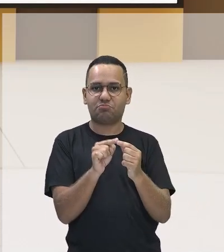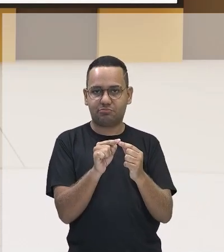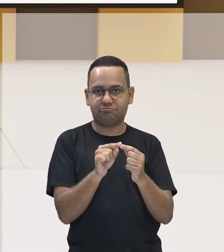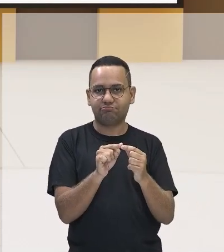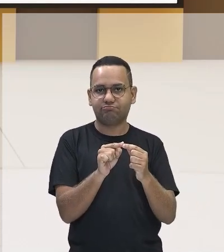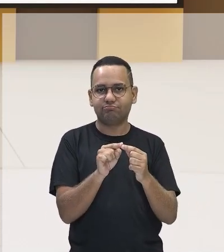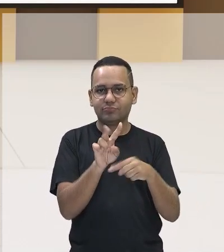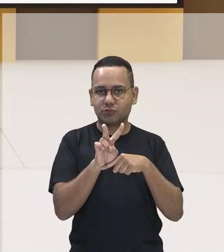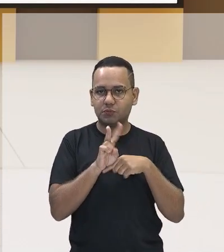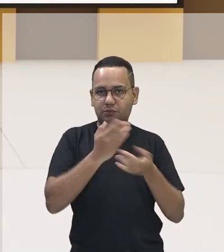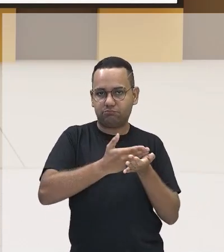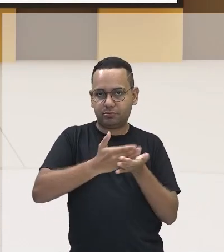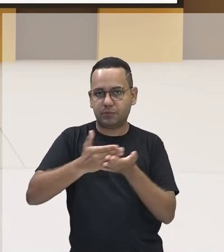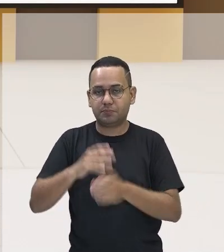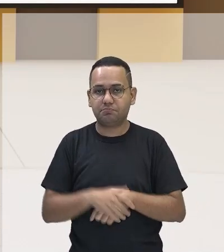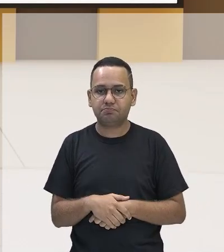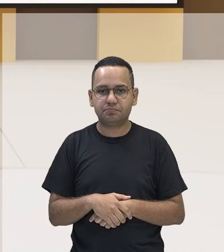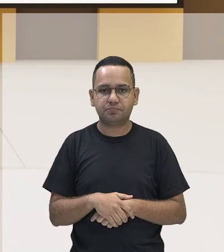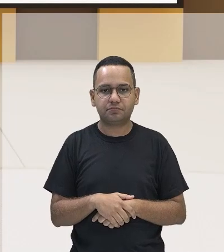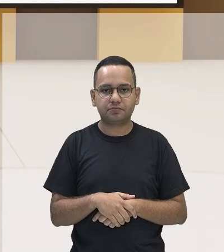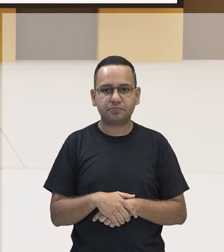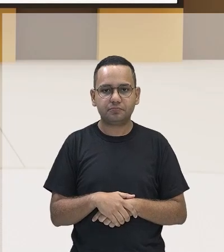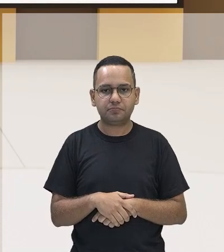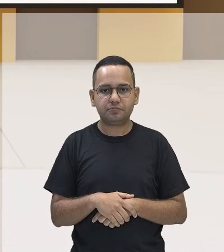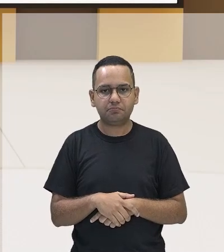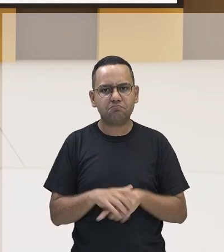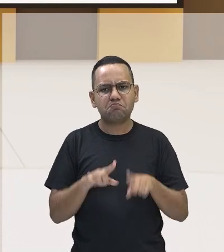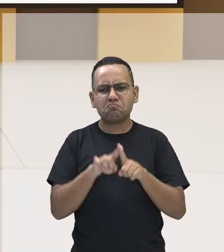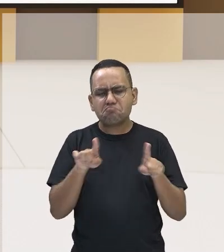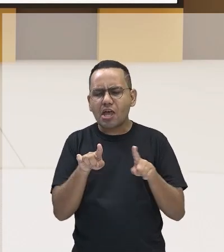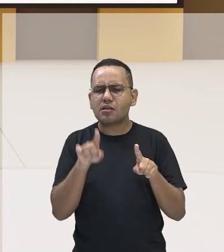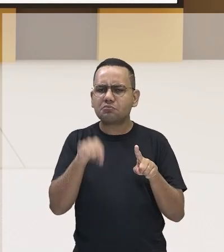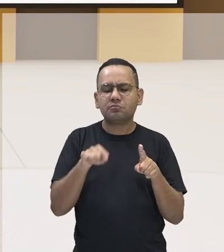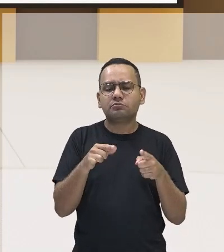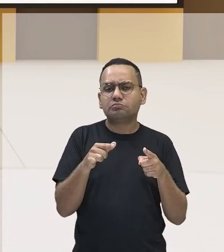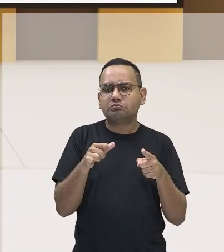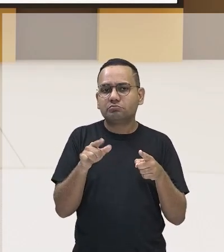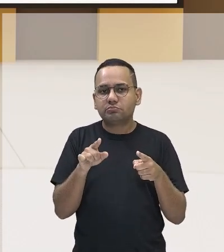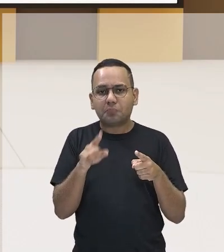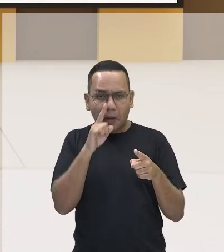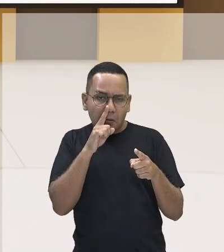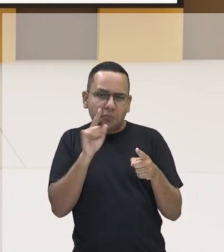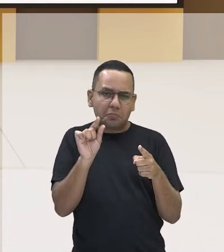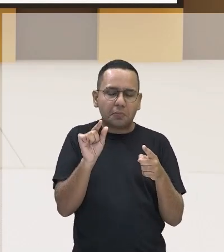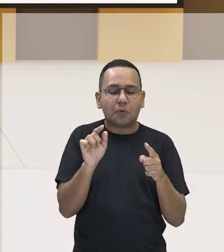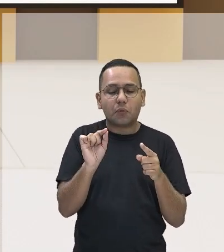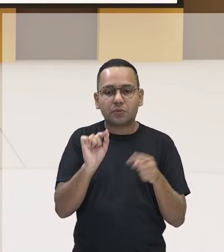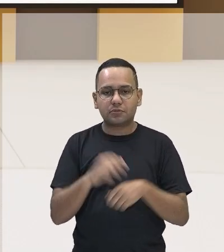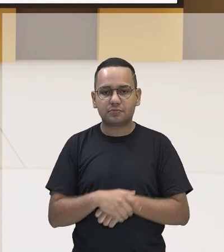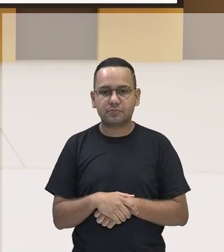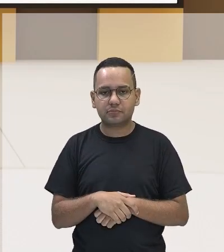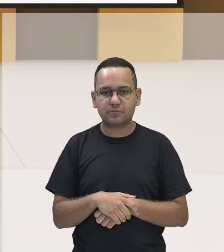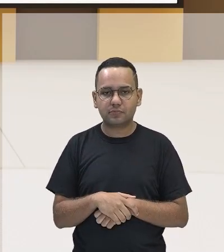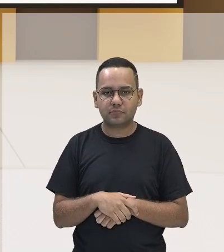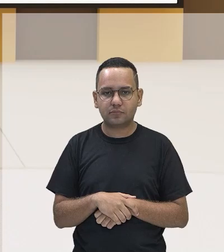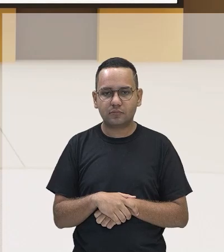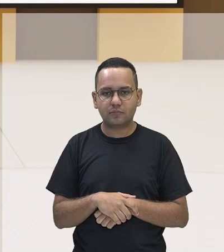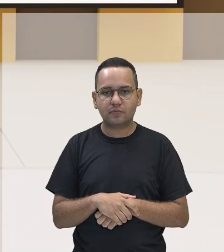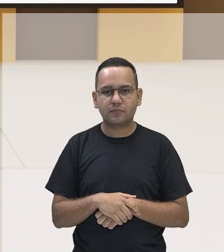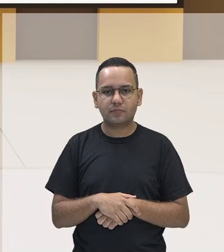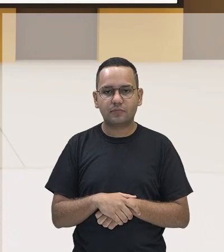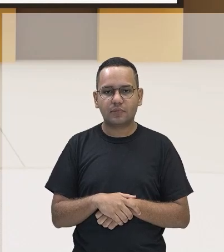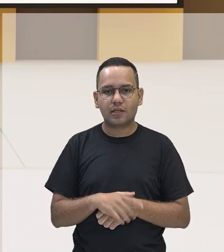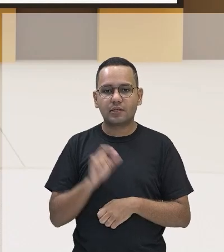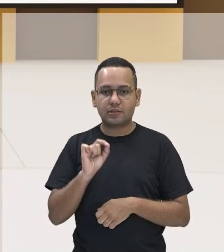Embora não tão ruins quanto as opções anteriores, empréstimos de longo prazo, como hipotecas e financiamento